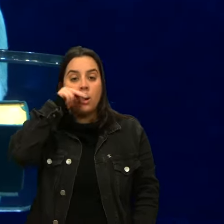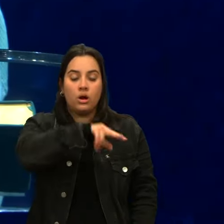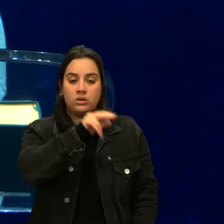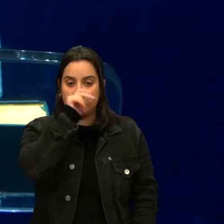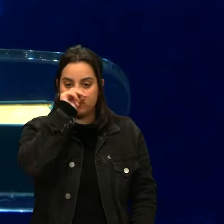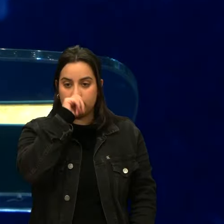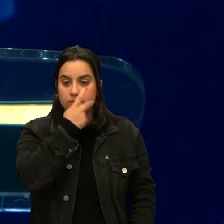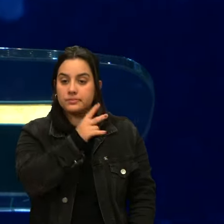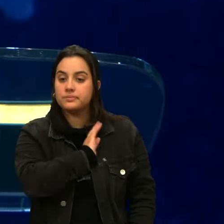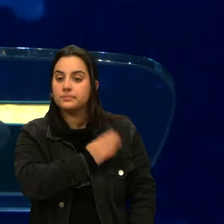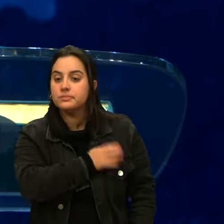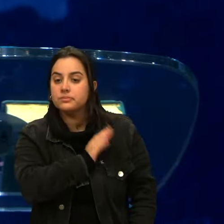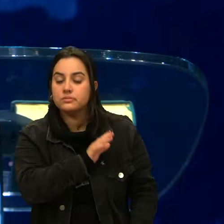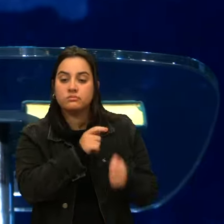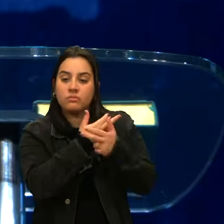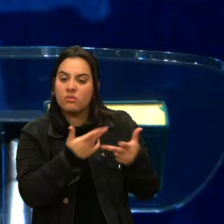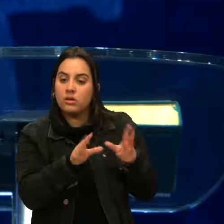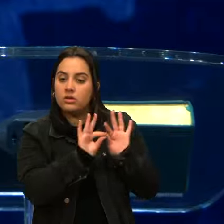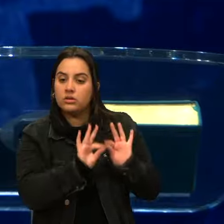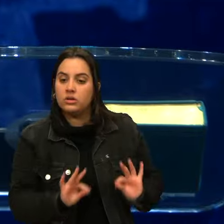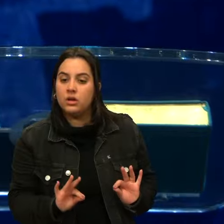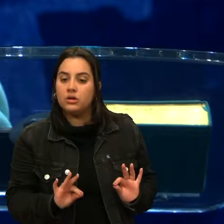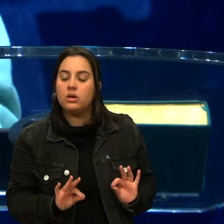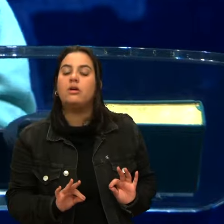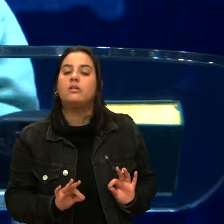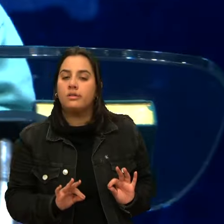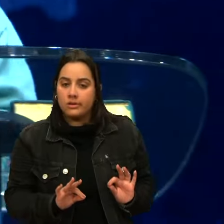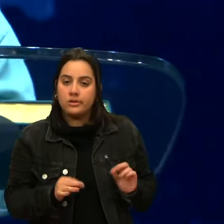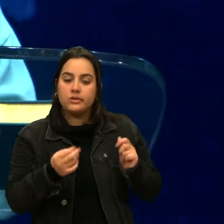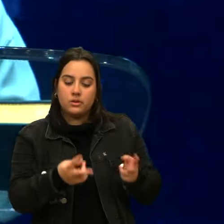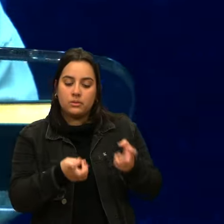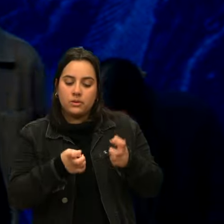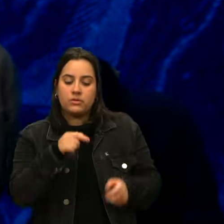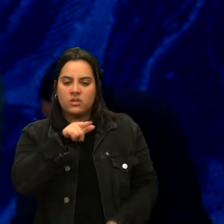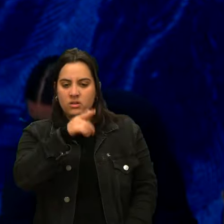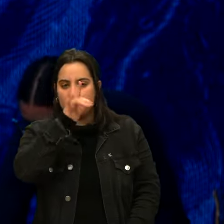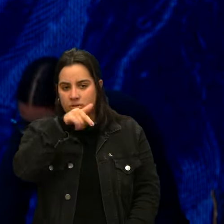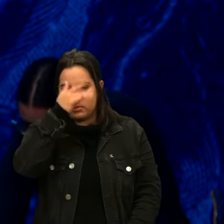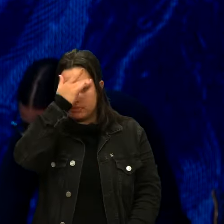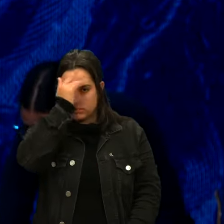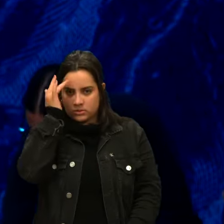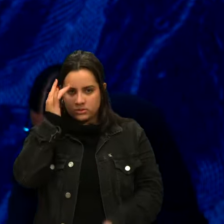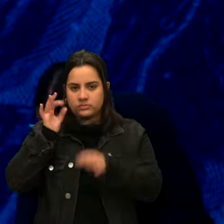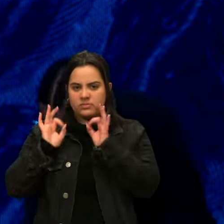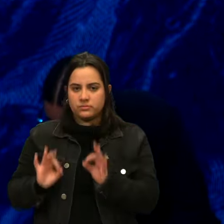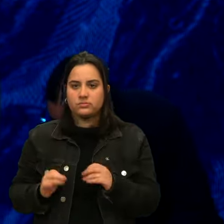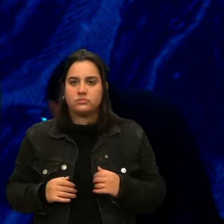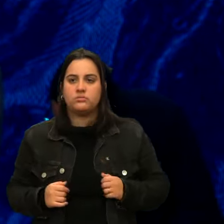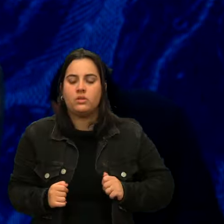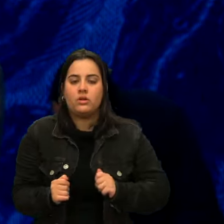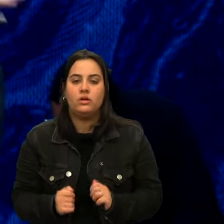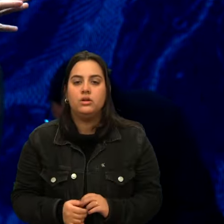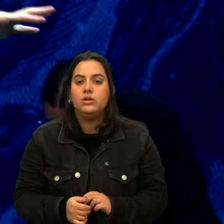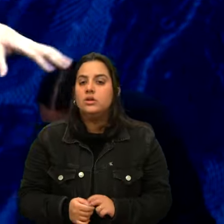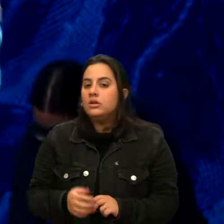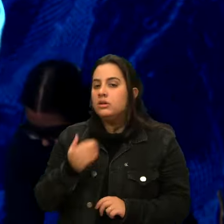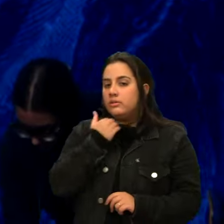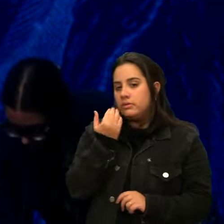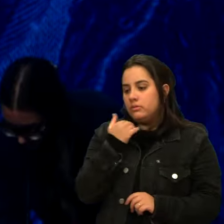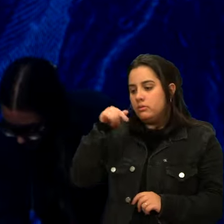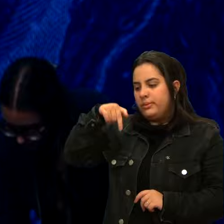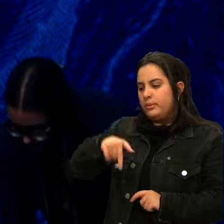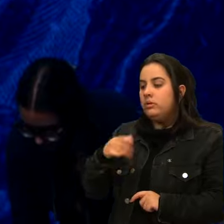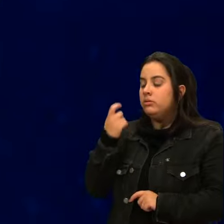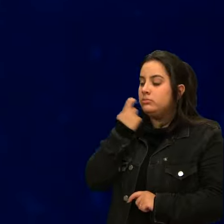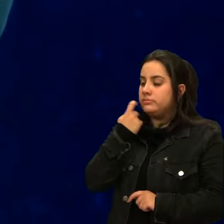coração, nas coisas pequenas e Ele vê que você é uma pessoa íntegra. Não adianta você estar aqui na sexta-feira, vir